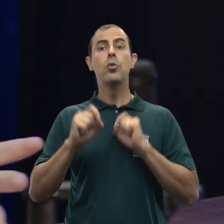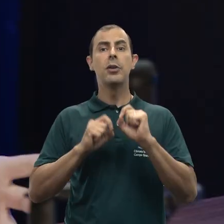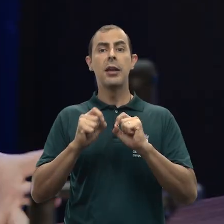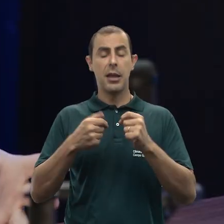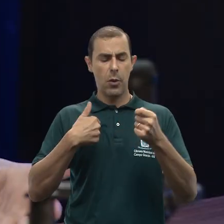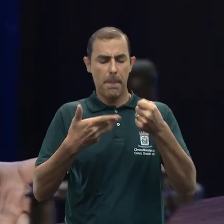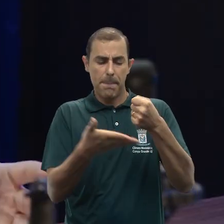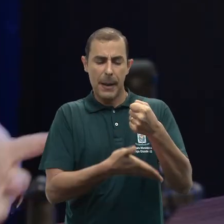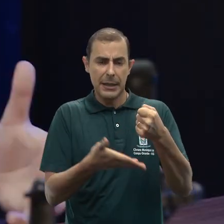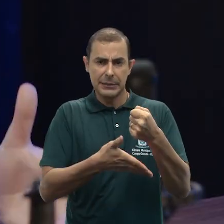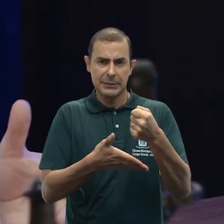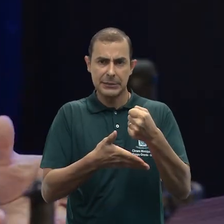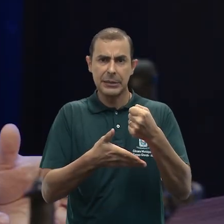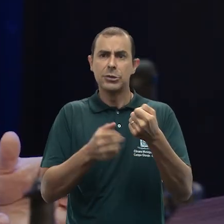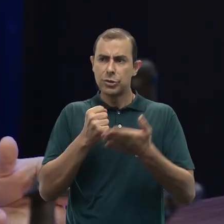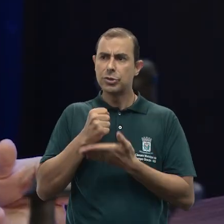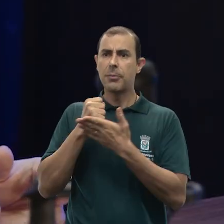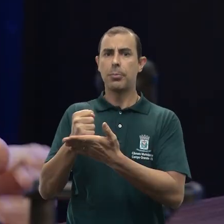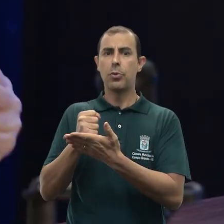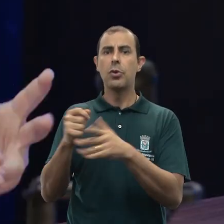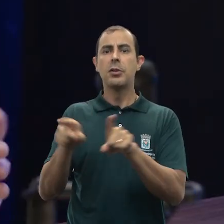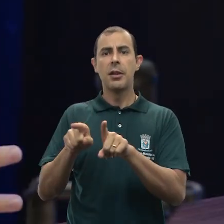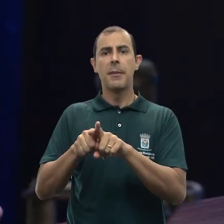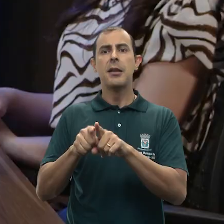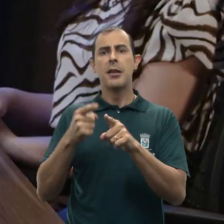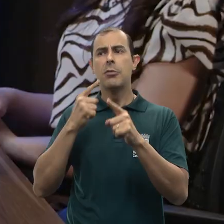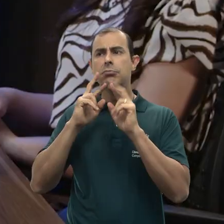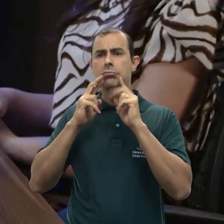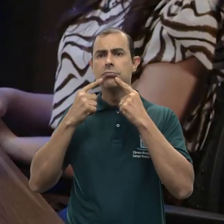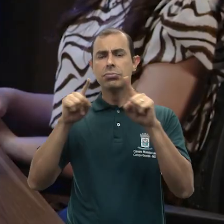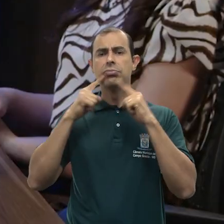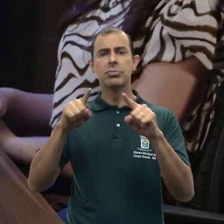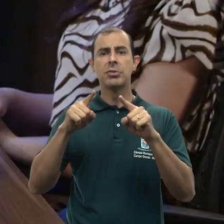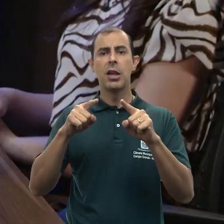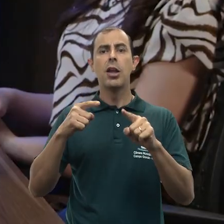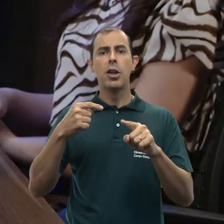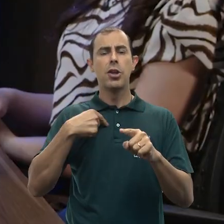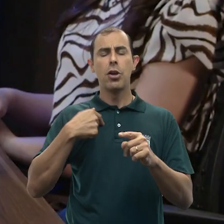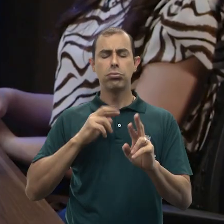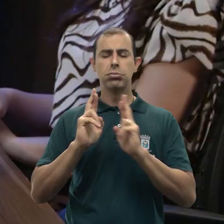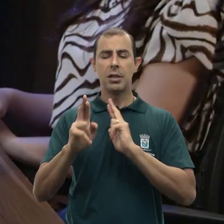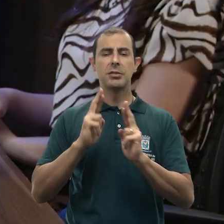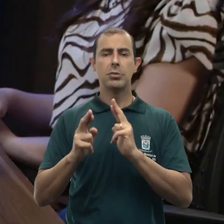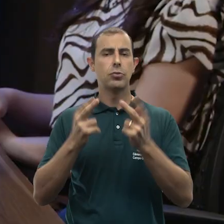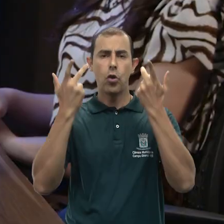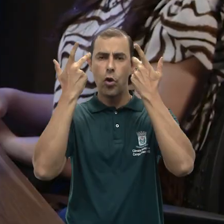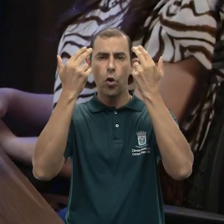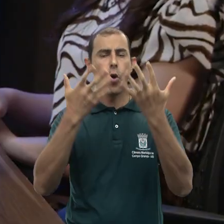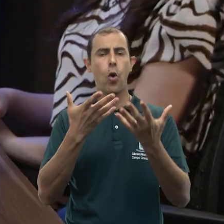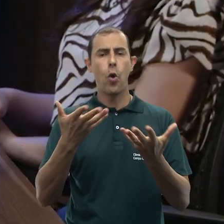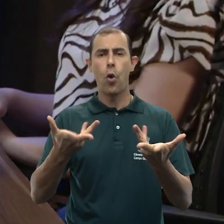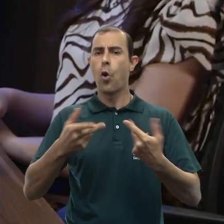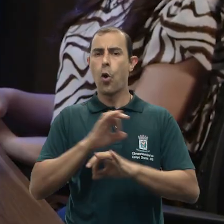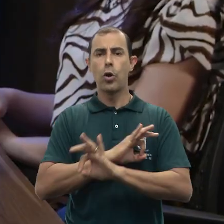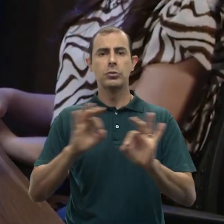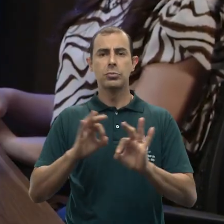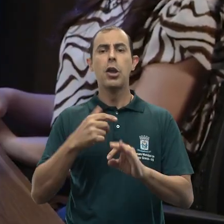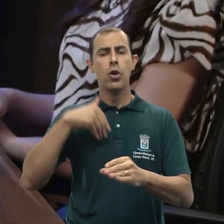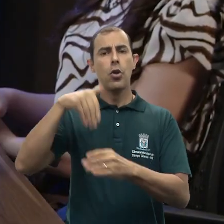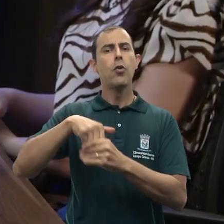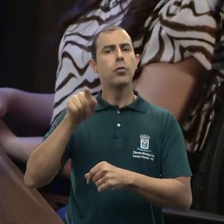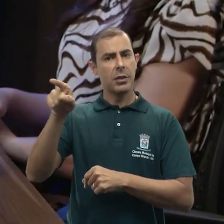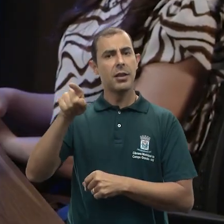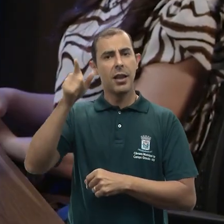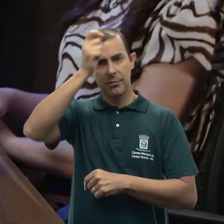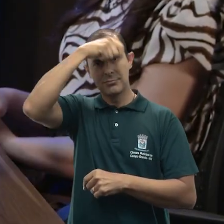dessa base de crítica construtiva porque eu tenho essa ótima relação com a prefeita, votei nela, acredito no projeto dela,